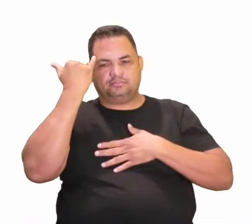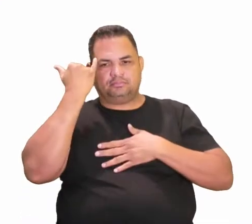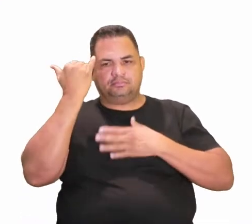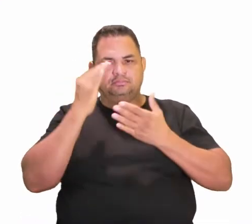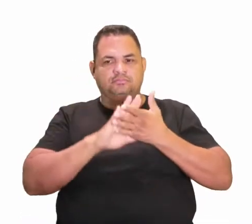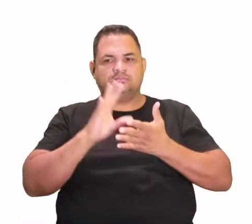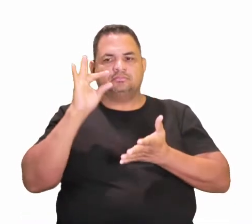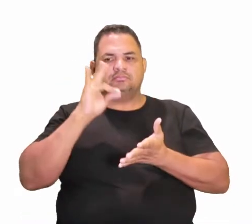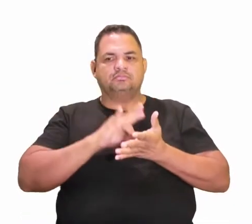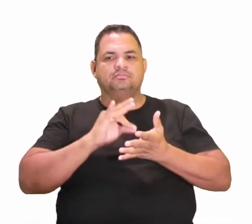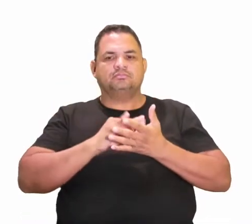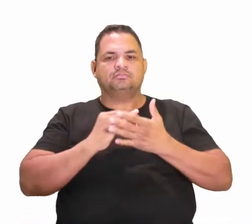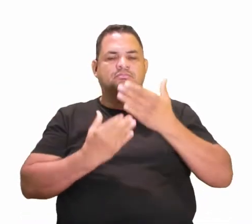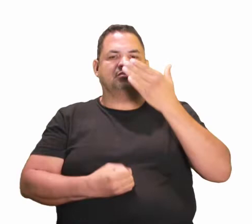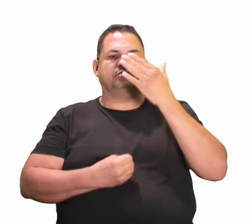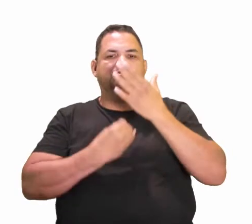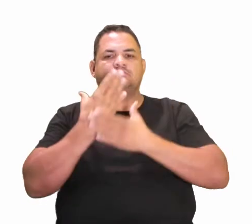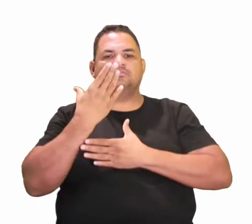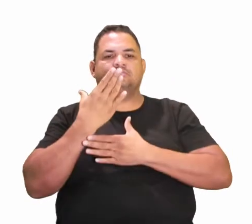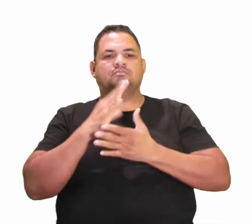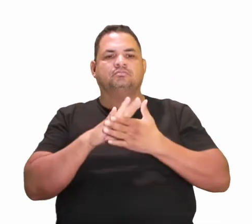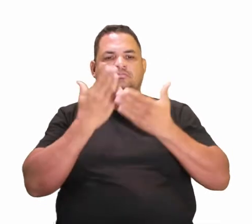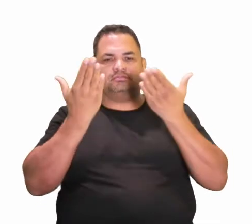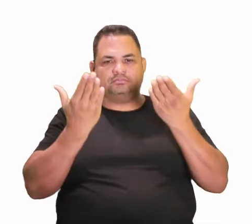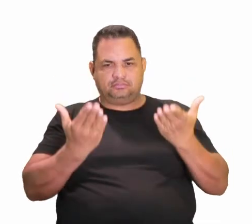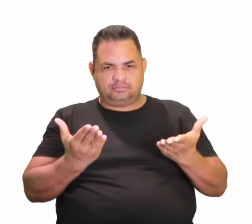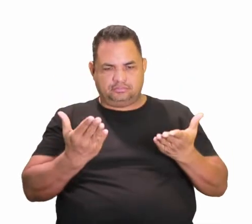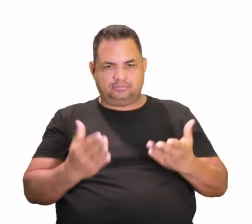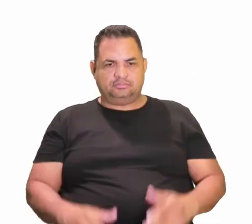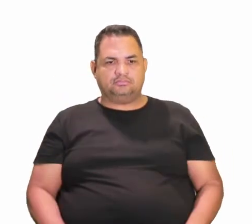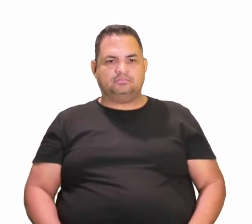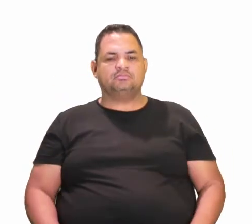informação que realmente não aparece neste